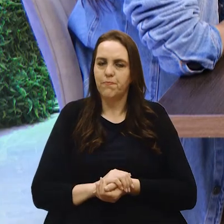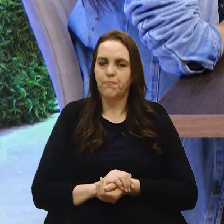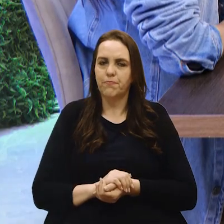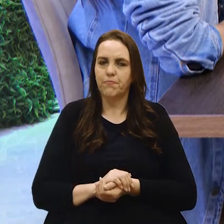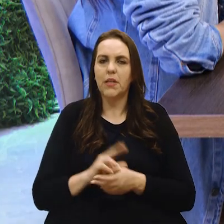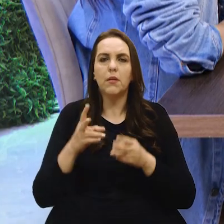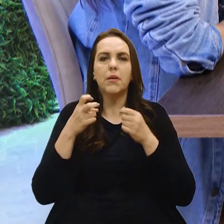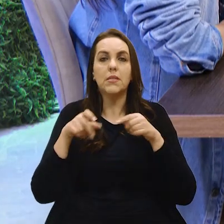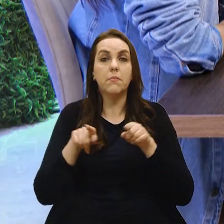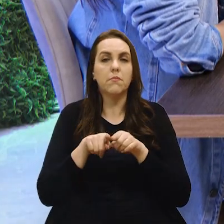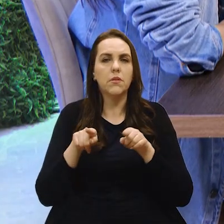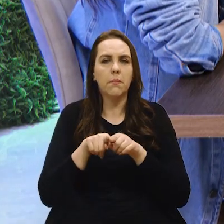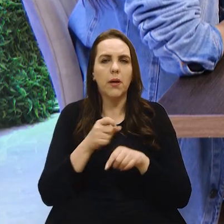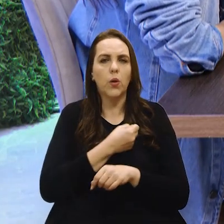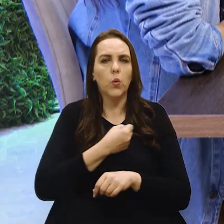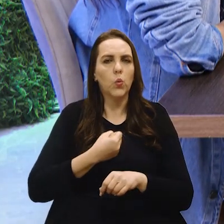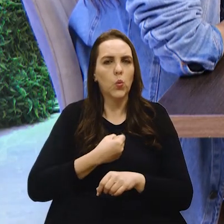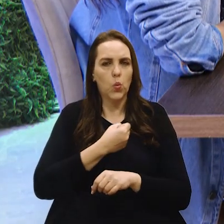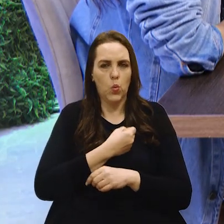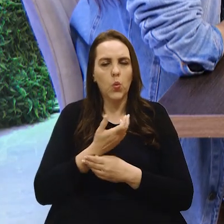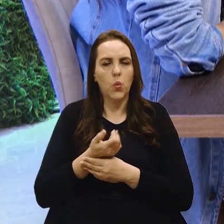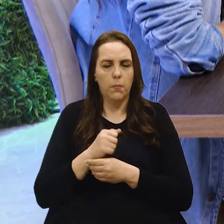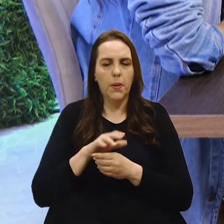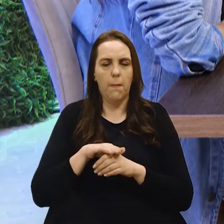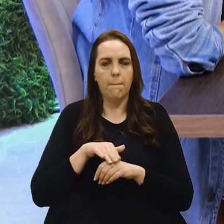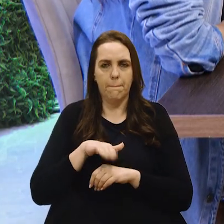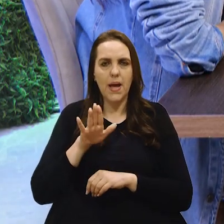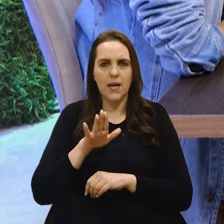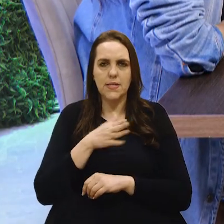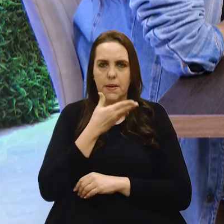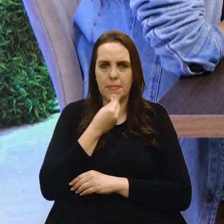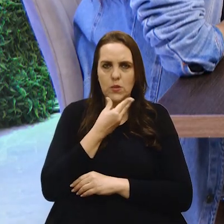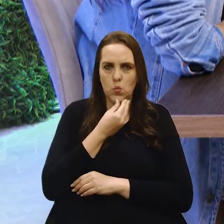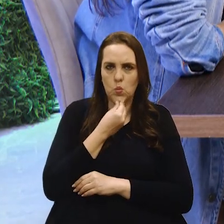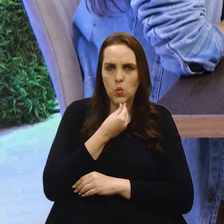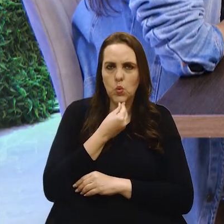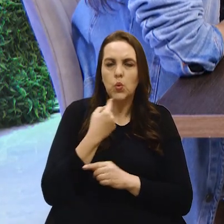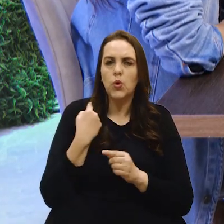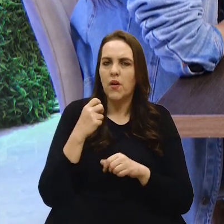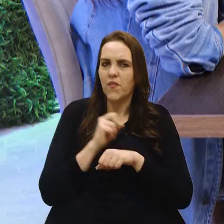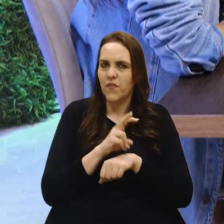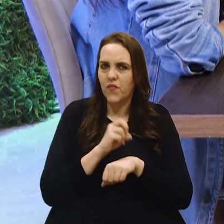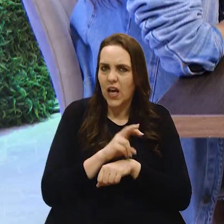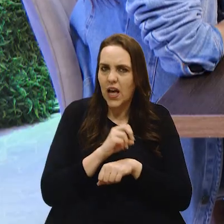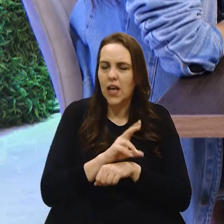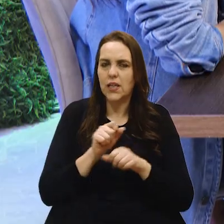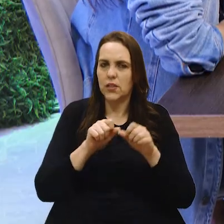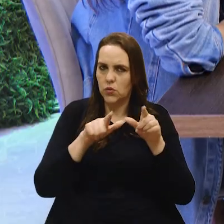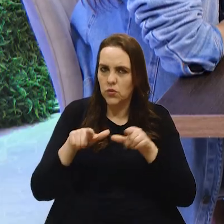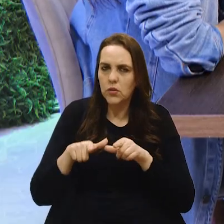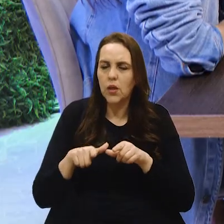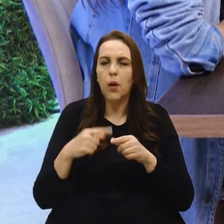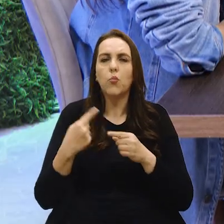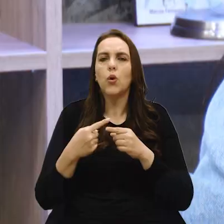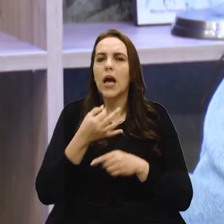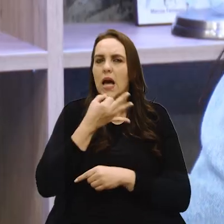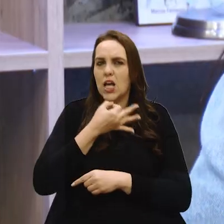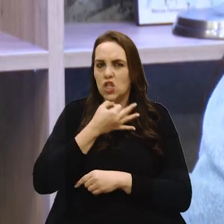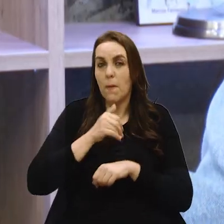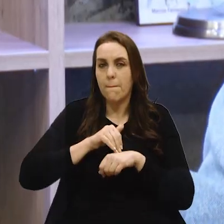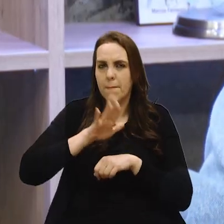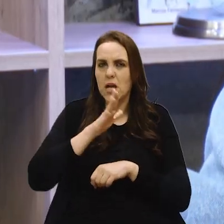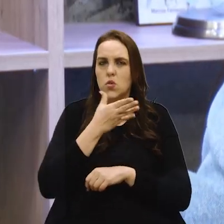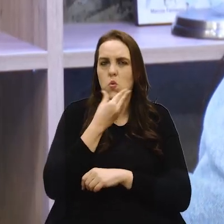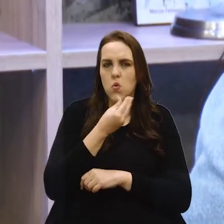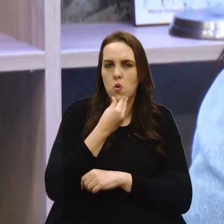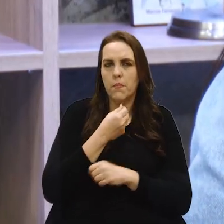outro ponto, o número maior para vagas masculinas é porque o número em Caxias do Sul tem mais